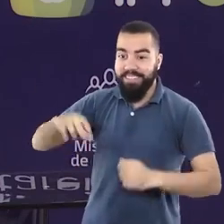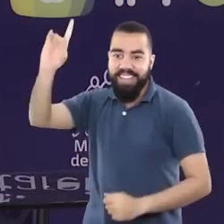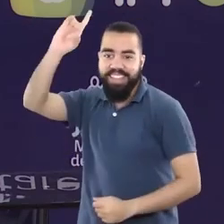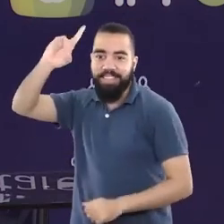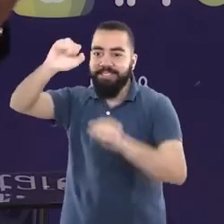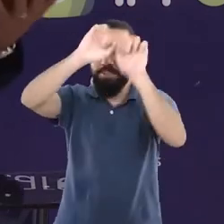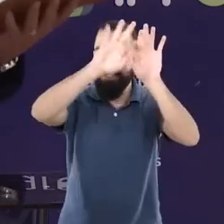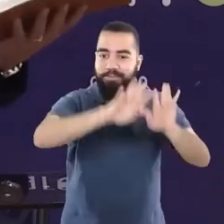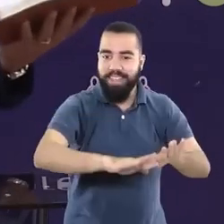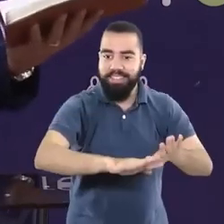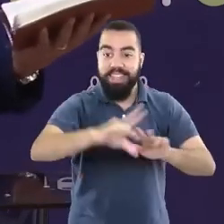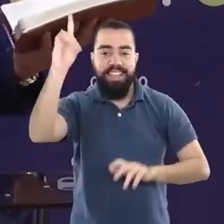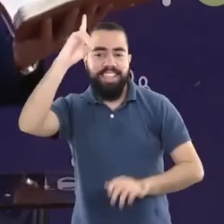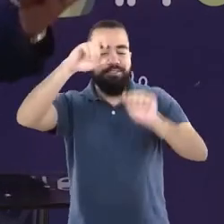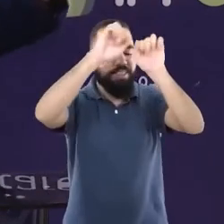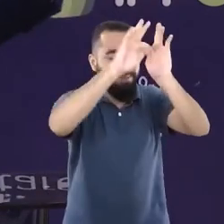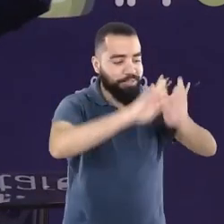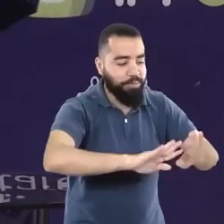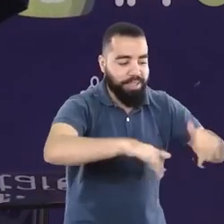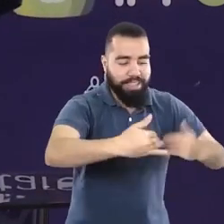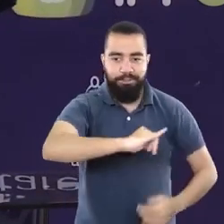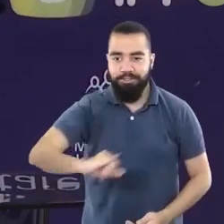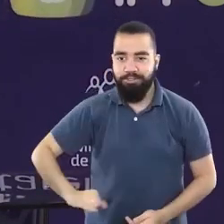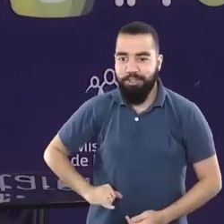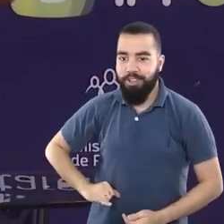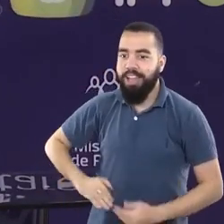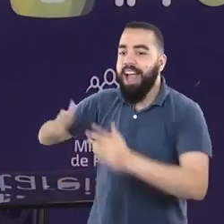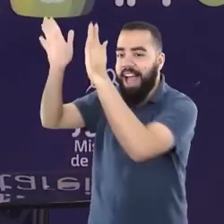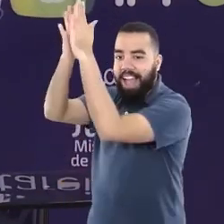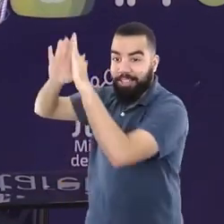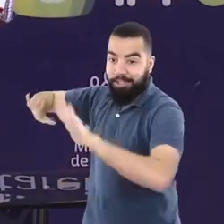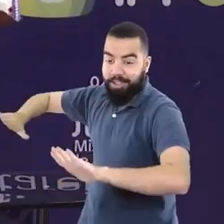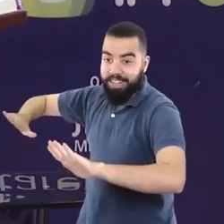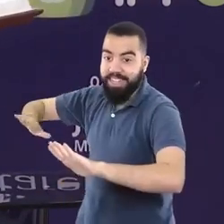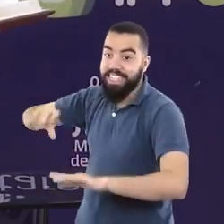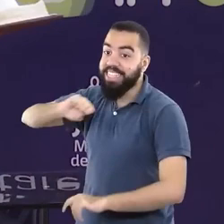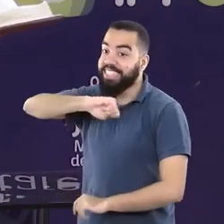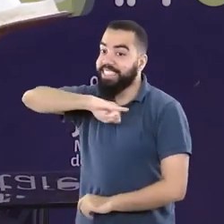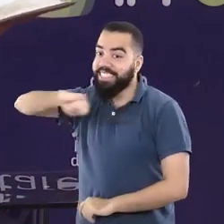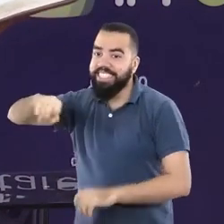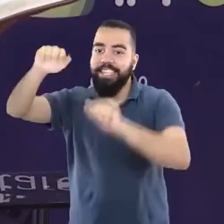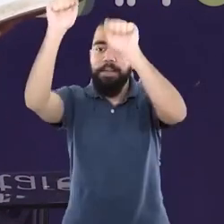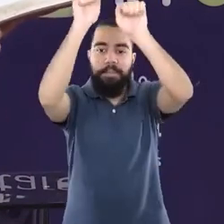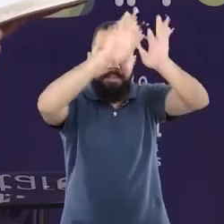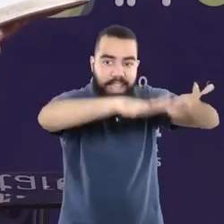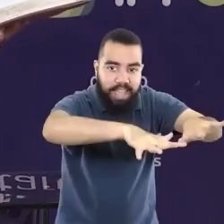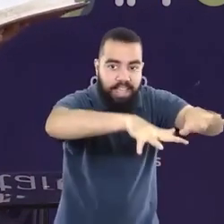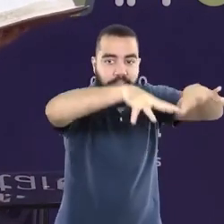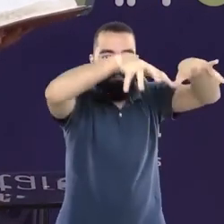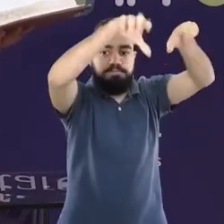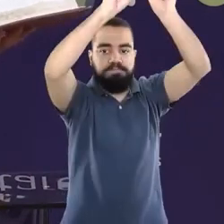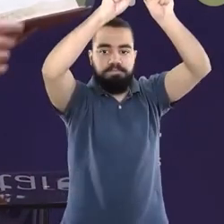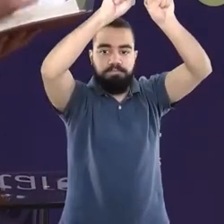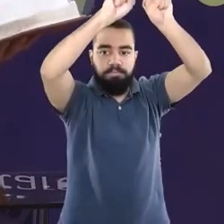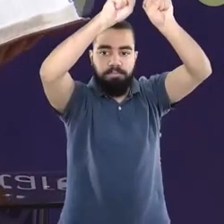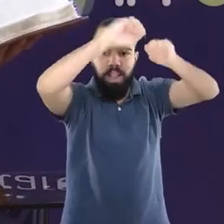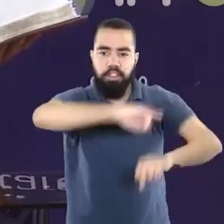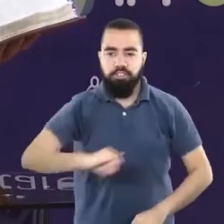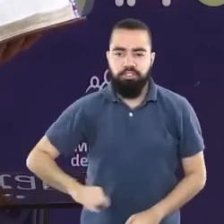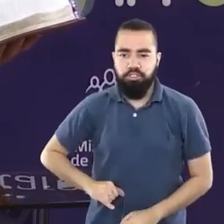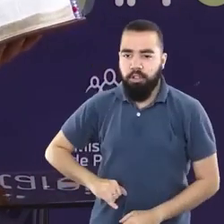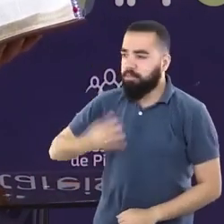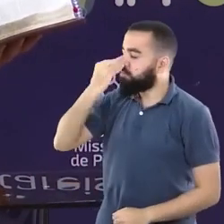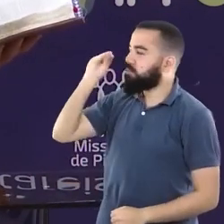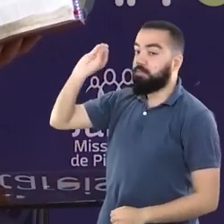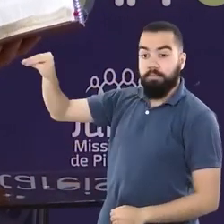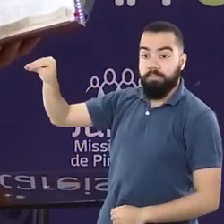e levantando até a suspeita de que ninguém serve a Deus senão por interesse. E Satanás